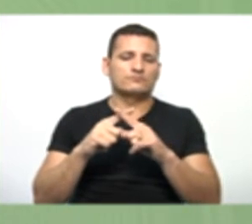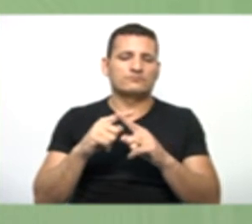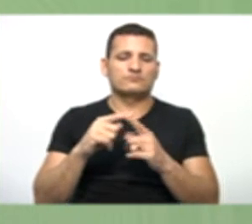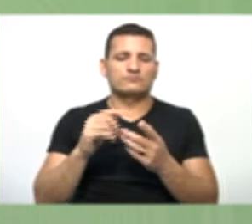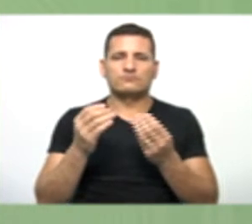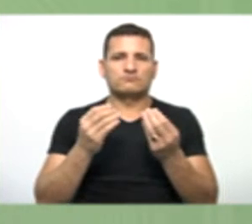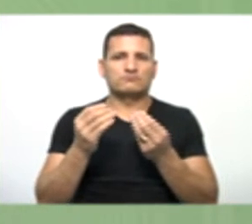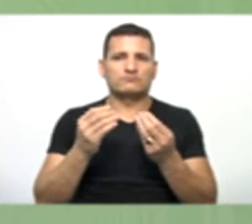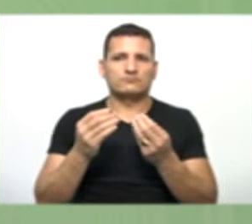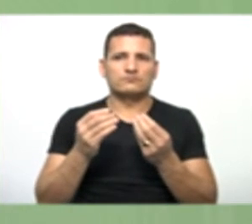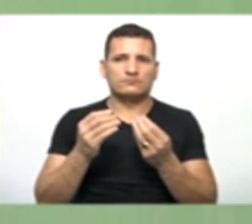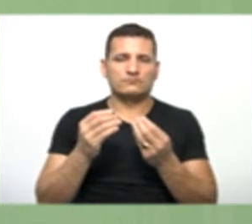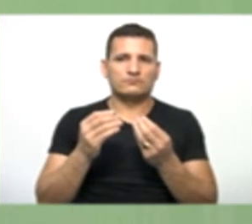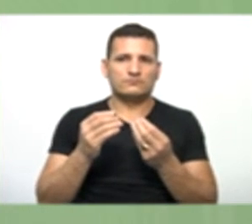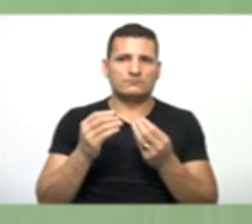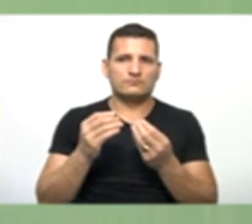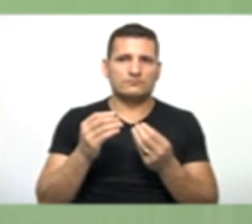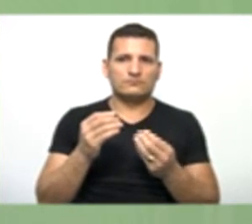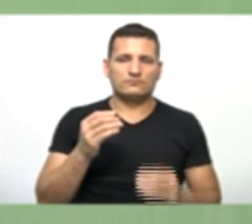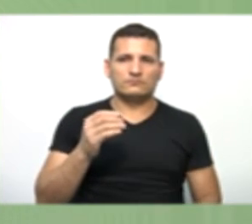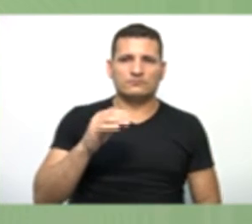na fração, ok? O